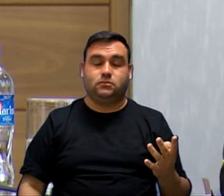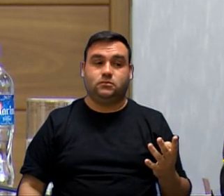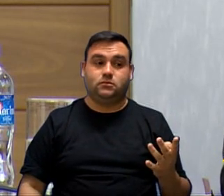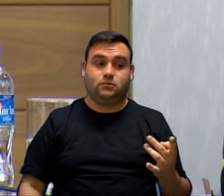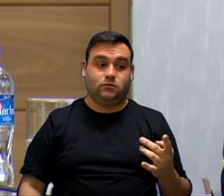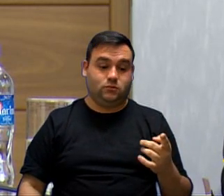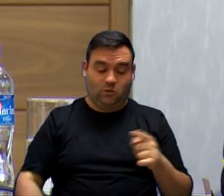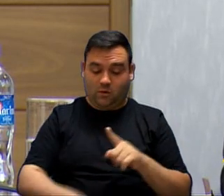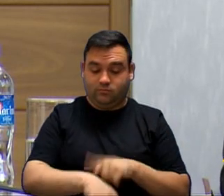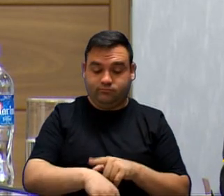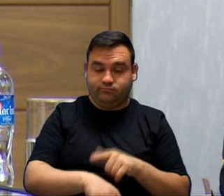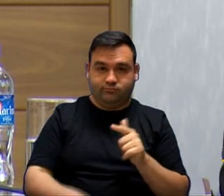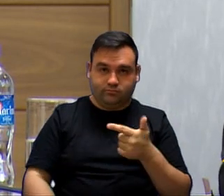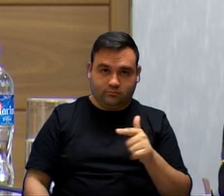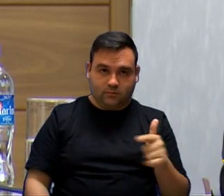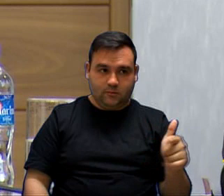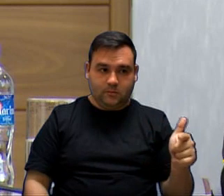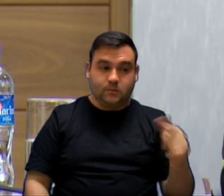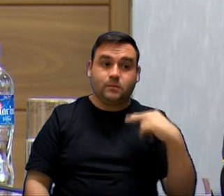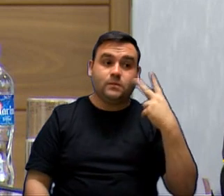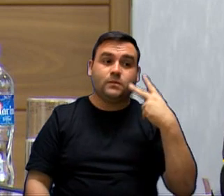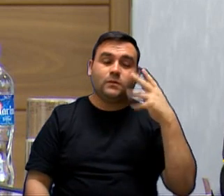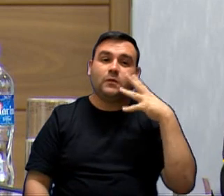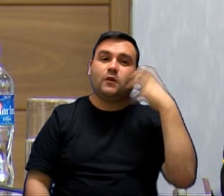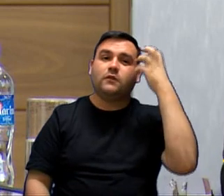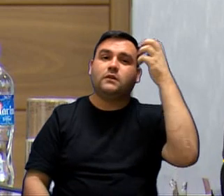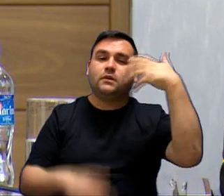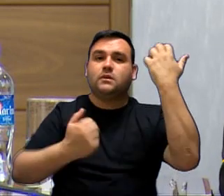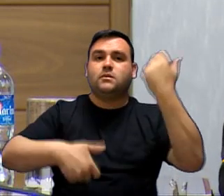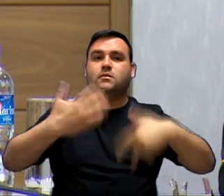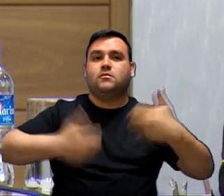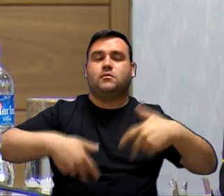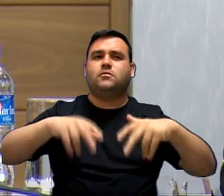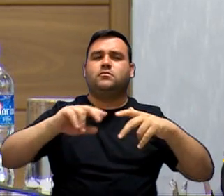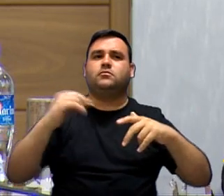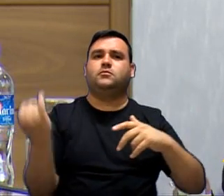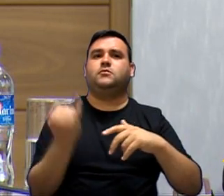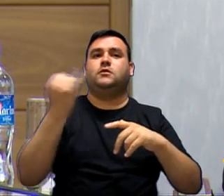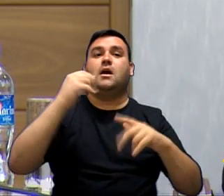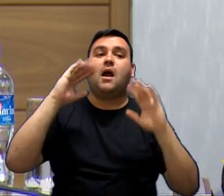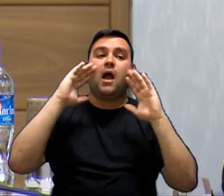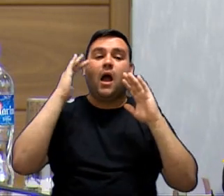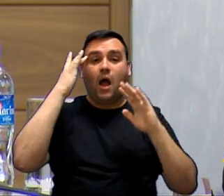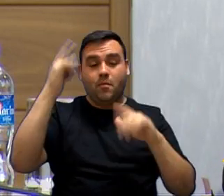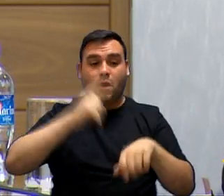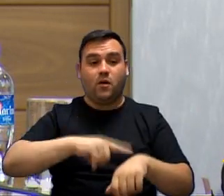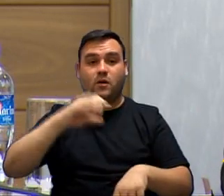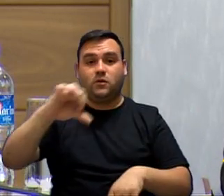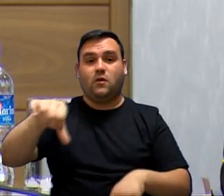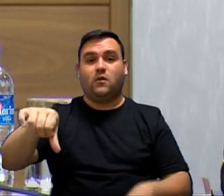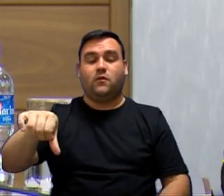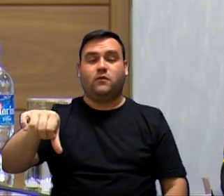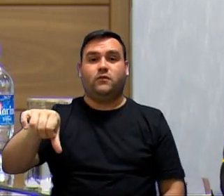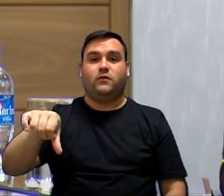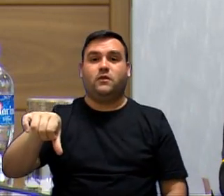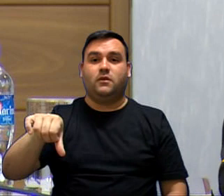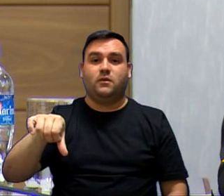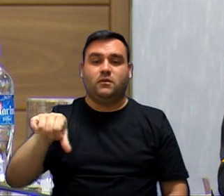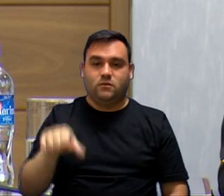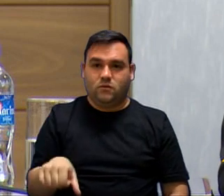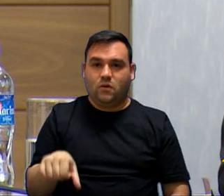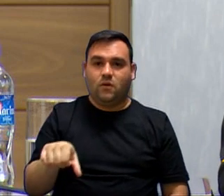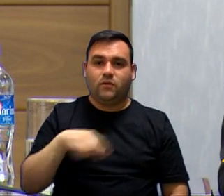Como nós não temos tempo, a vereadora Fernanda levantou uma questão, que ela tem um seminário amanhã às 9. Ela não vem, mas eu vou